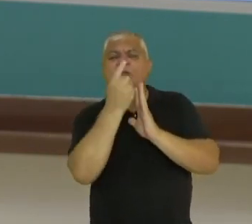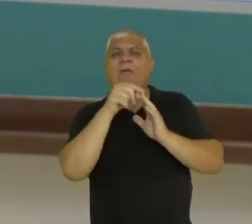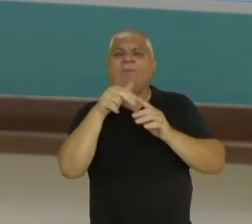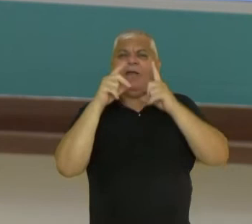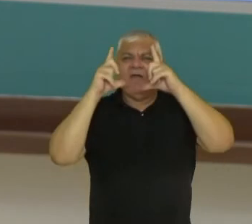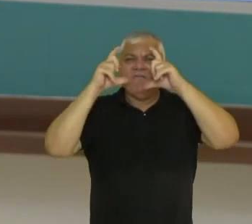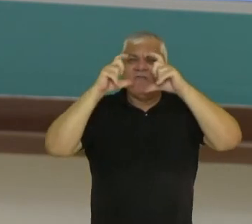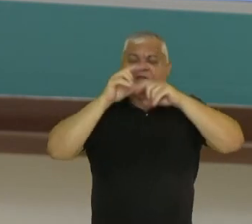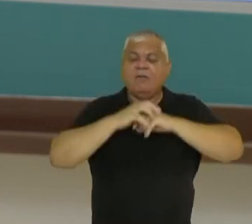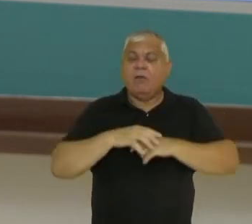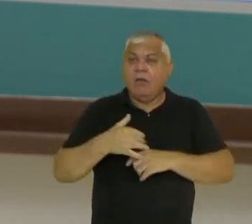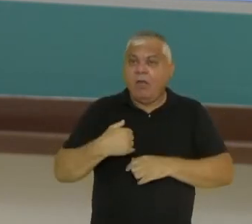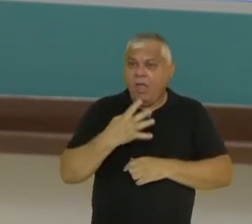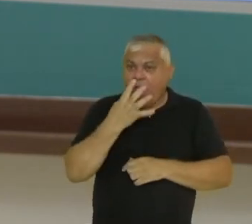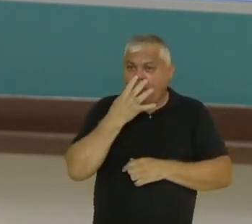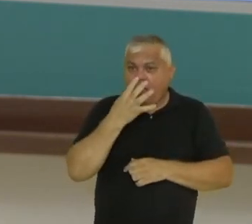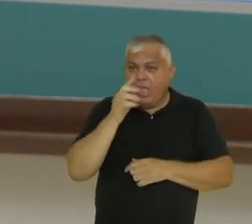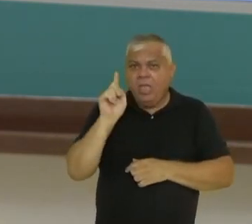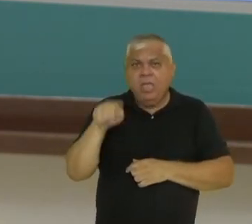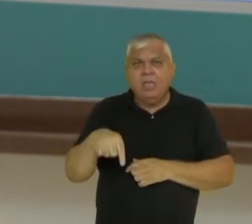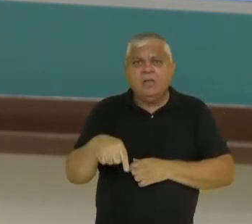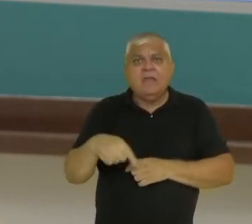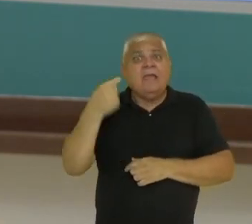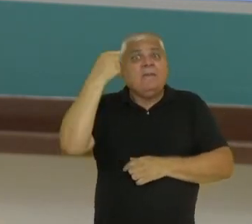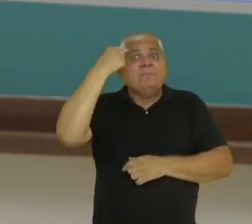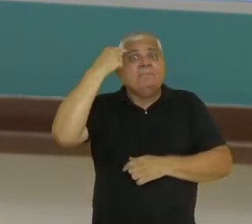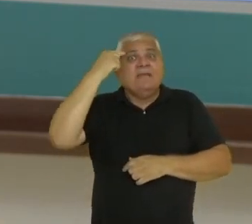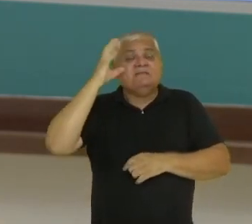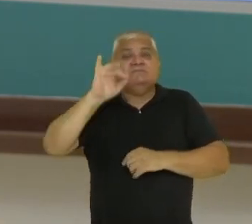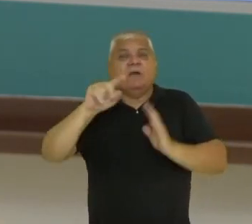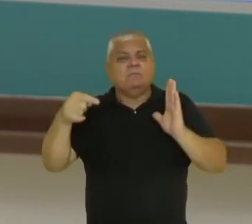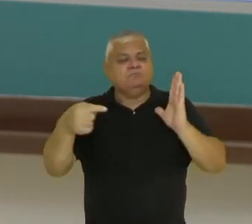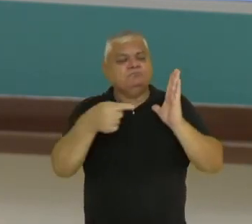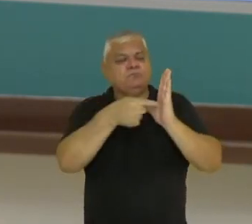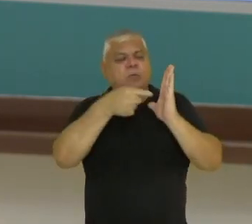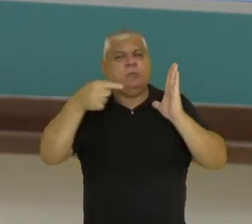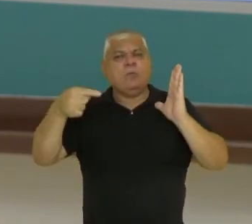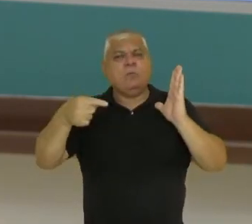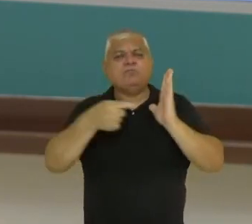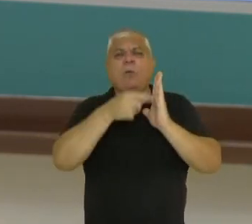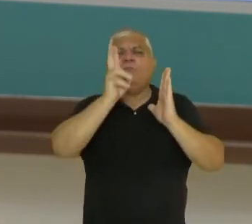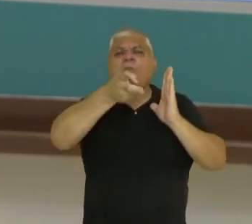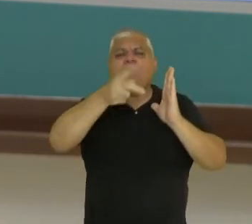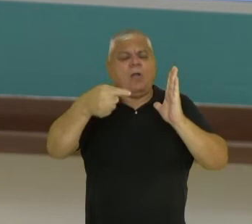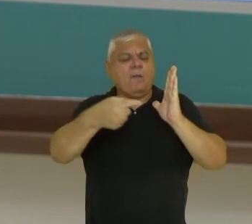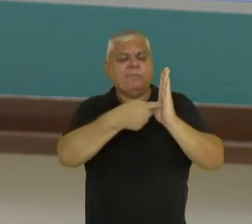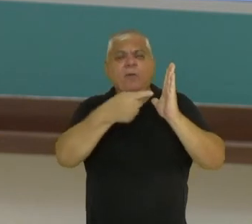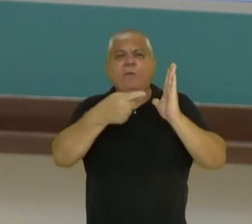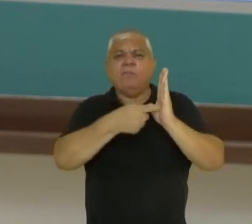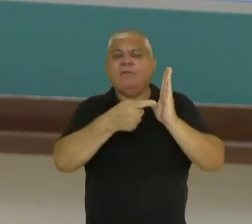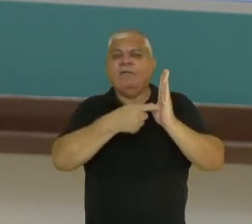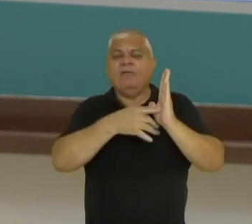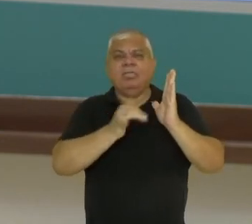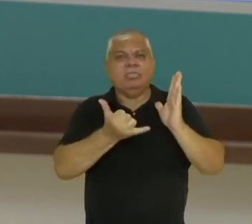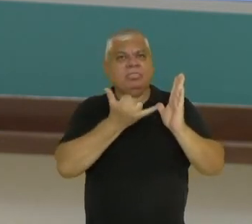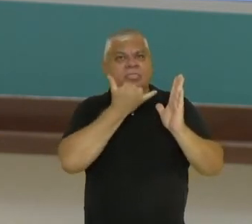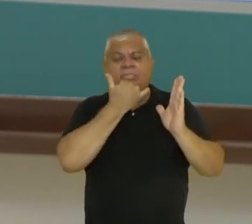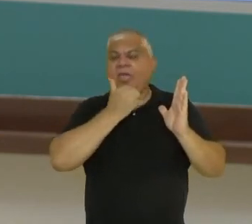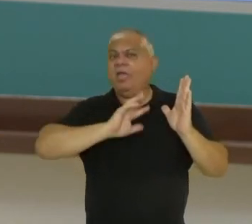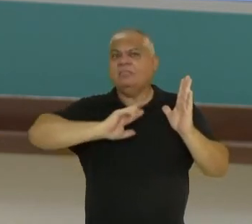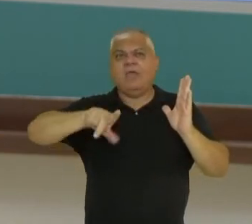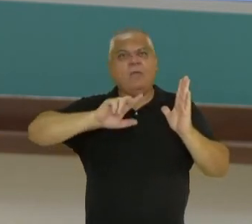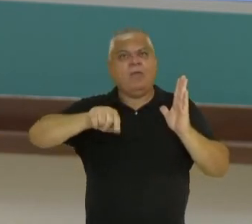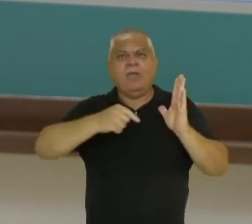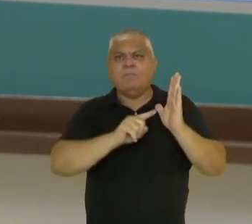fotográfico. O que ele esperava é que todas as marcações desse filme ficassem sempre no mesmo ponto, mas ele viu que ela tinha marcações em